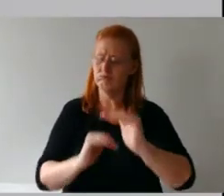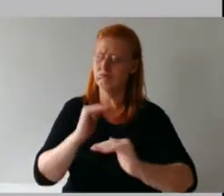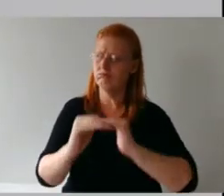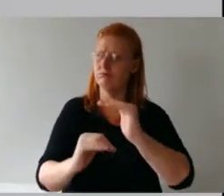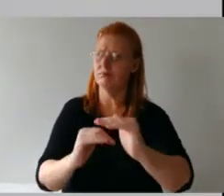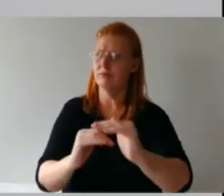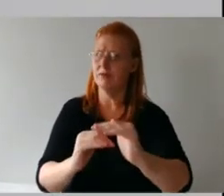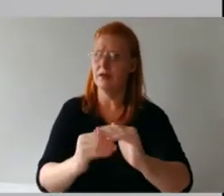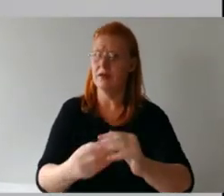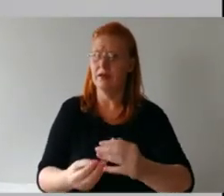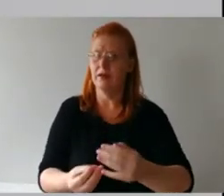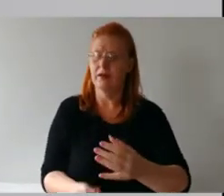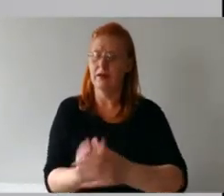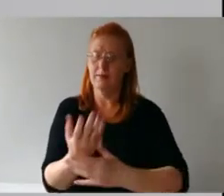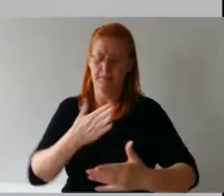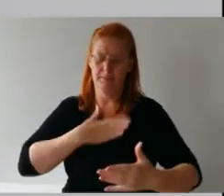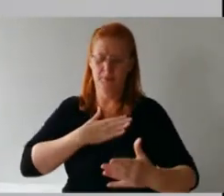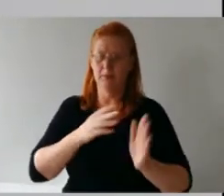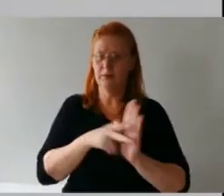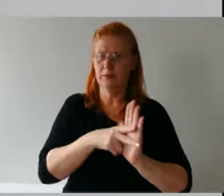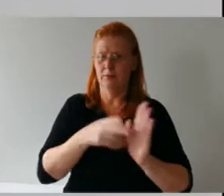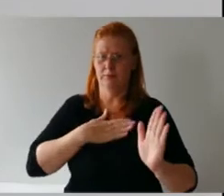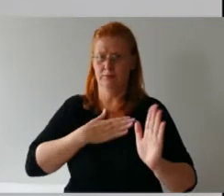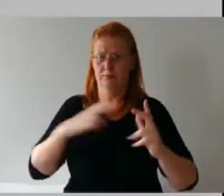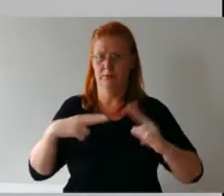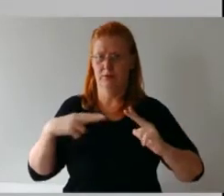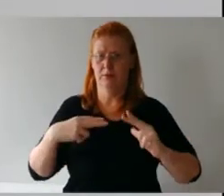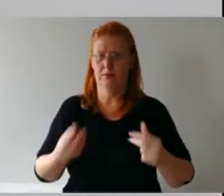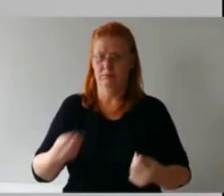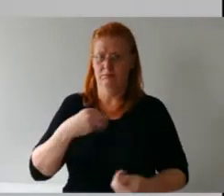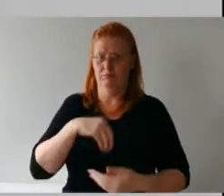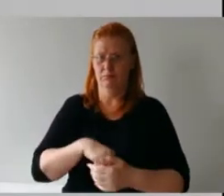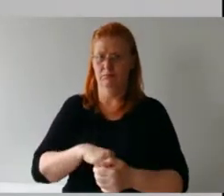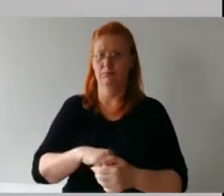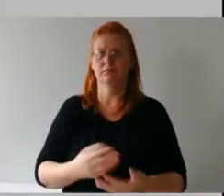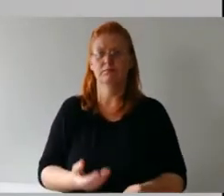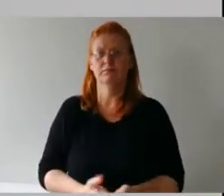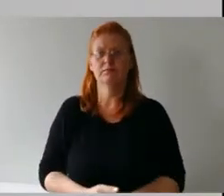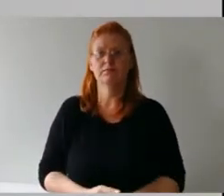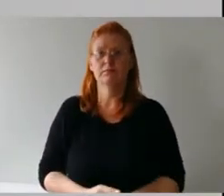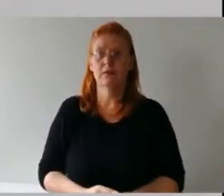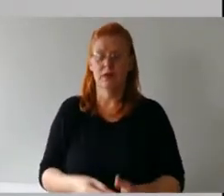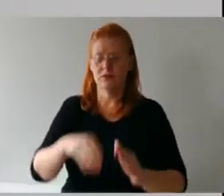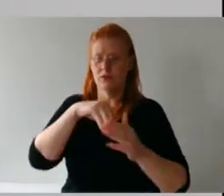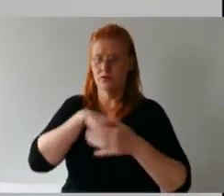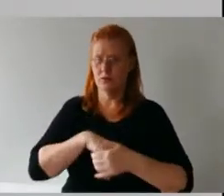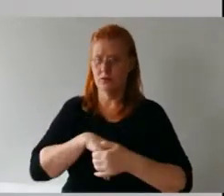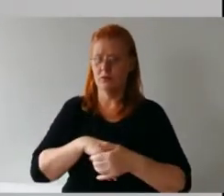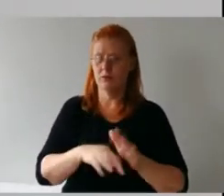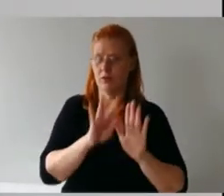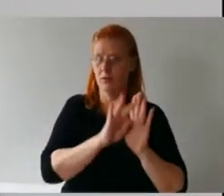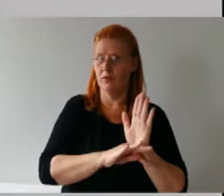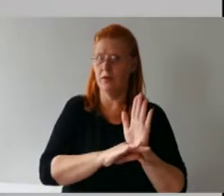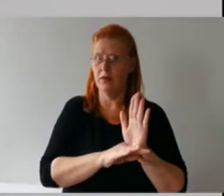inventar. Em cada um desses conceitos, o sujeito se reflete, ultrapassa sua parcialidade e cria suas regras, que